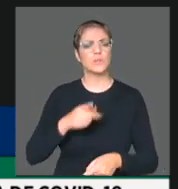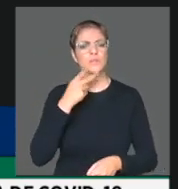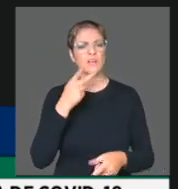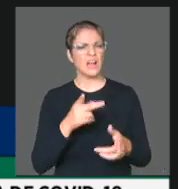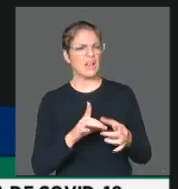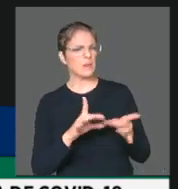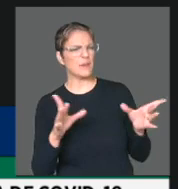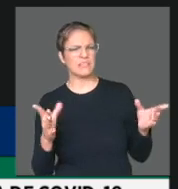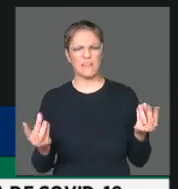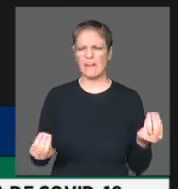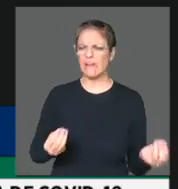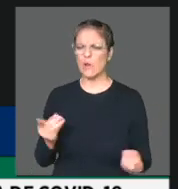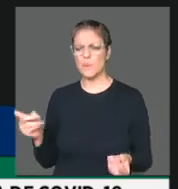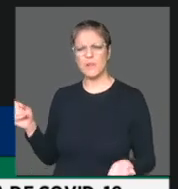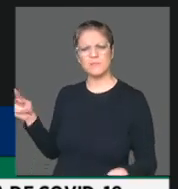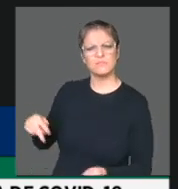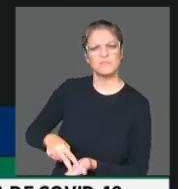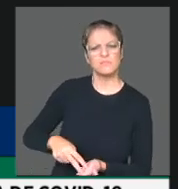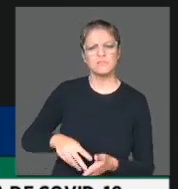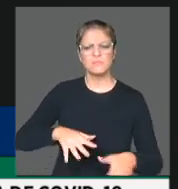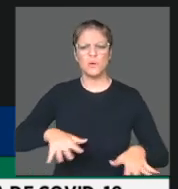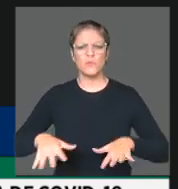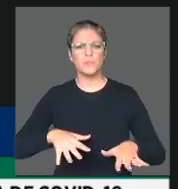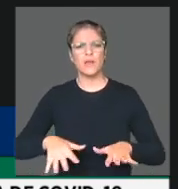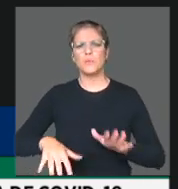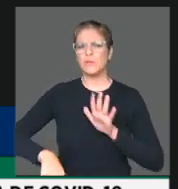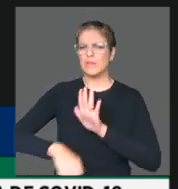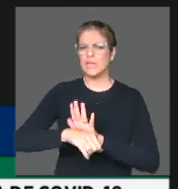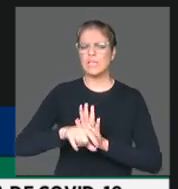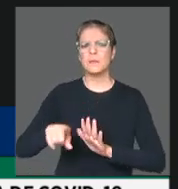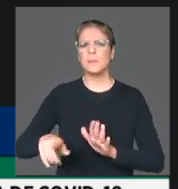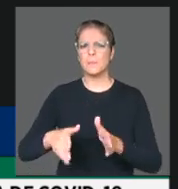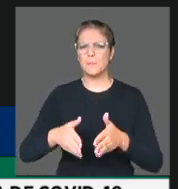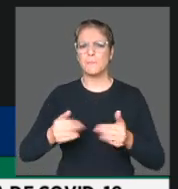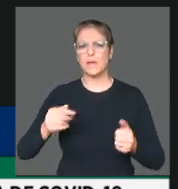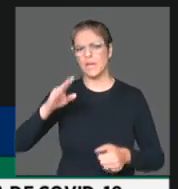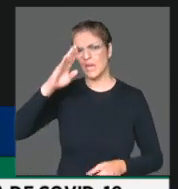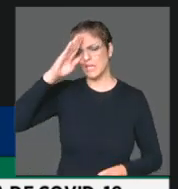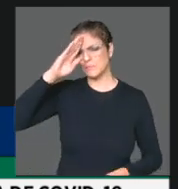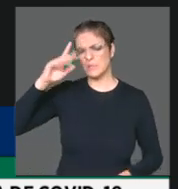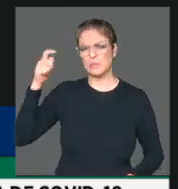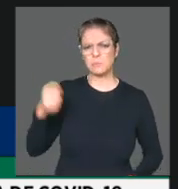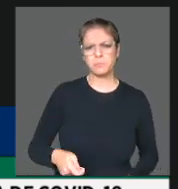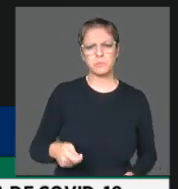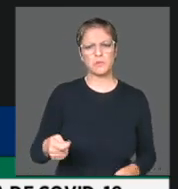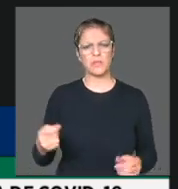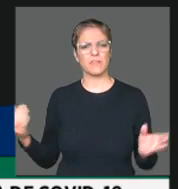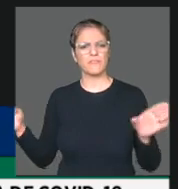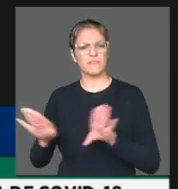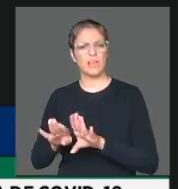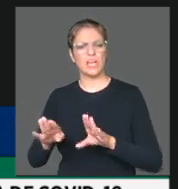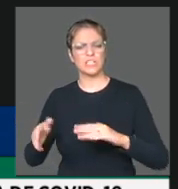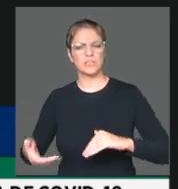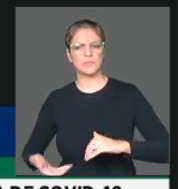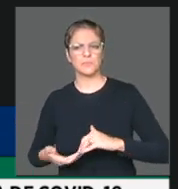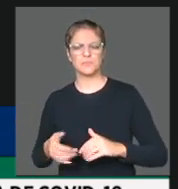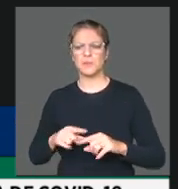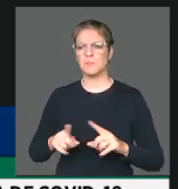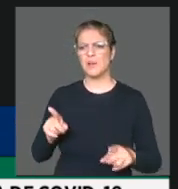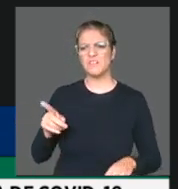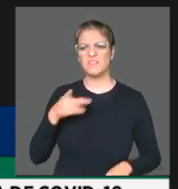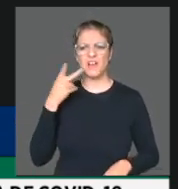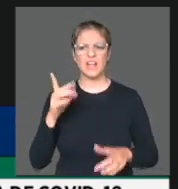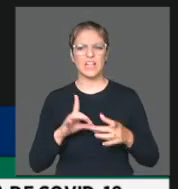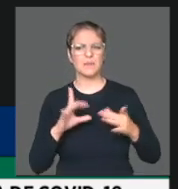ato criminoso que pede intervenção militar, que pede fechamento no Congresso e fala de liberdade